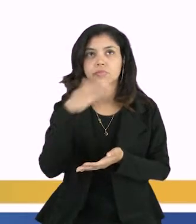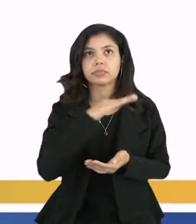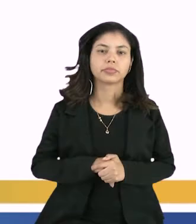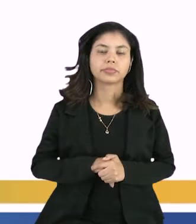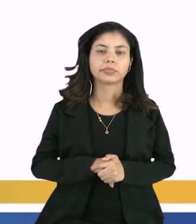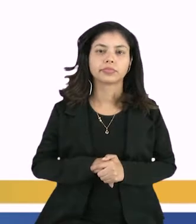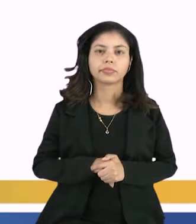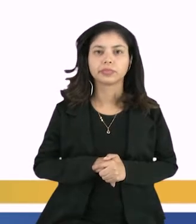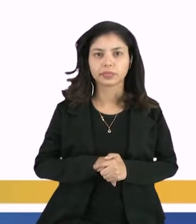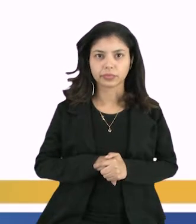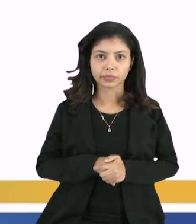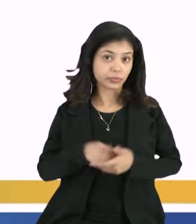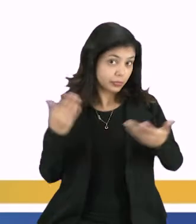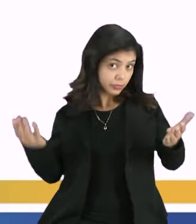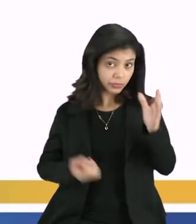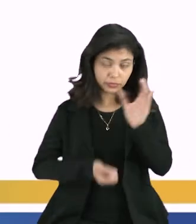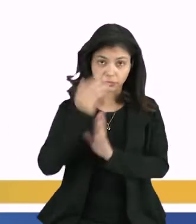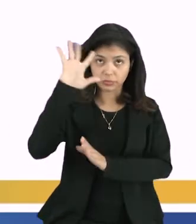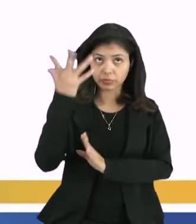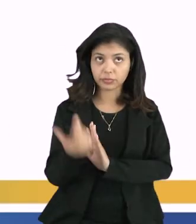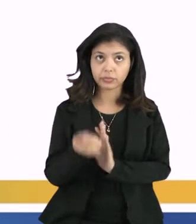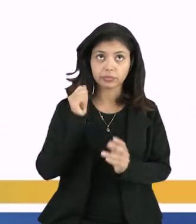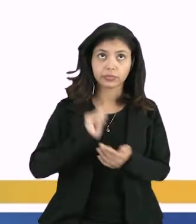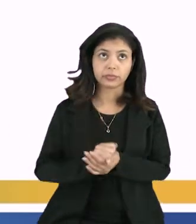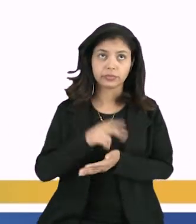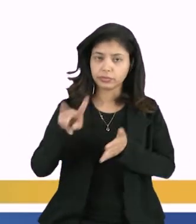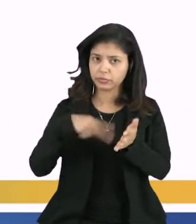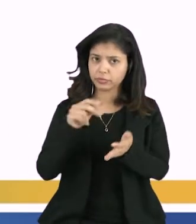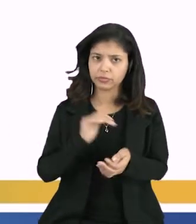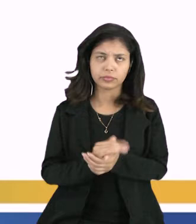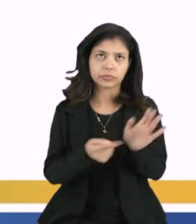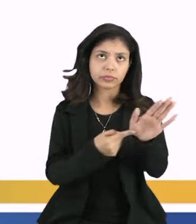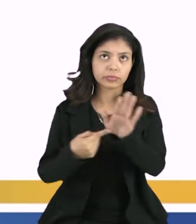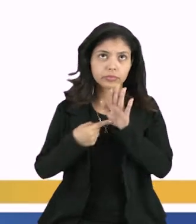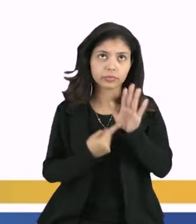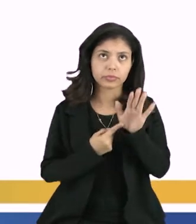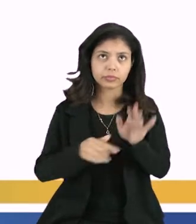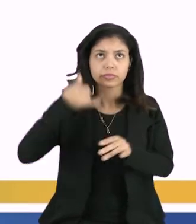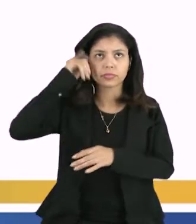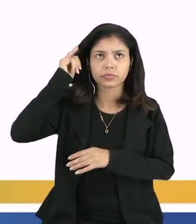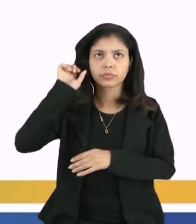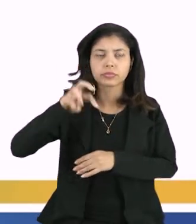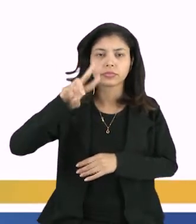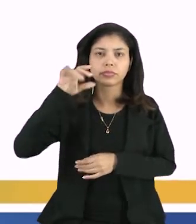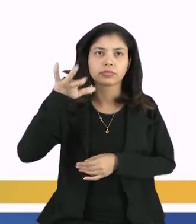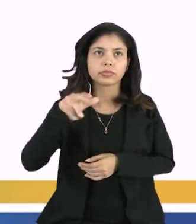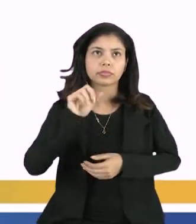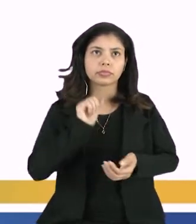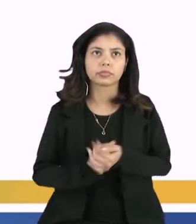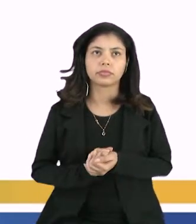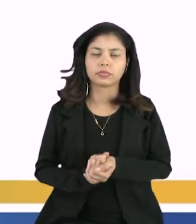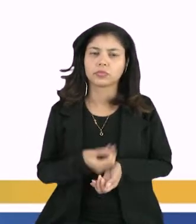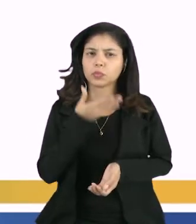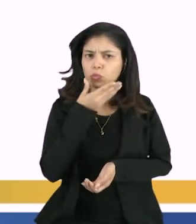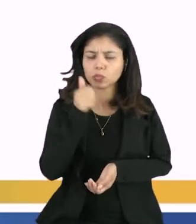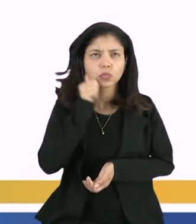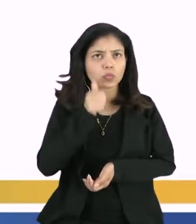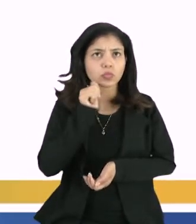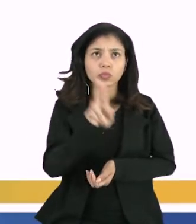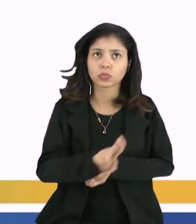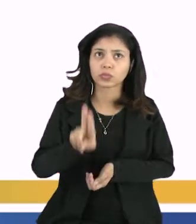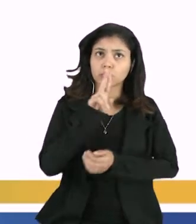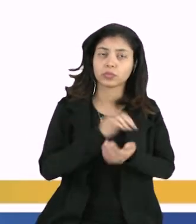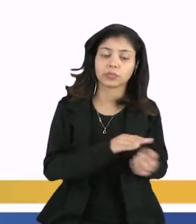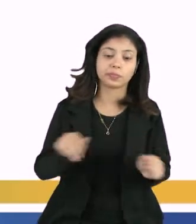lá. Origem africana é uma dança de homenagem ao vaqueiro de Marajó. As mulheres